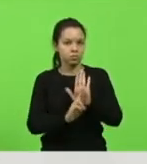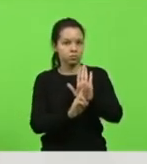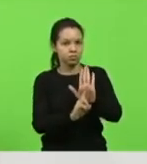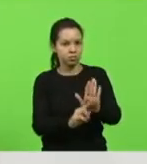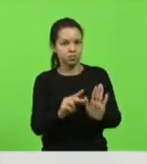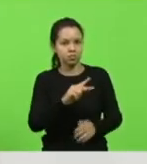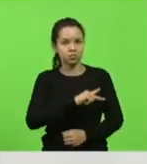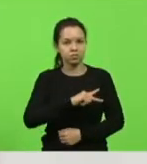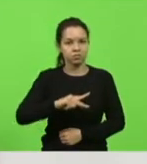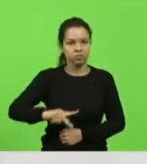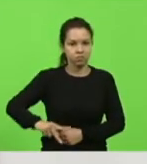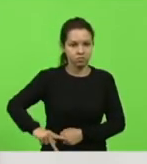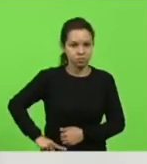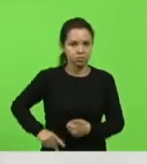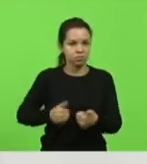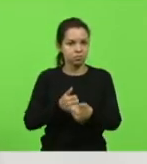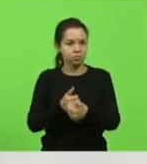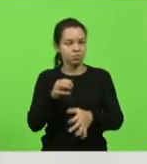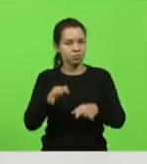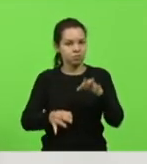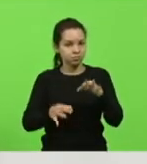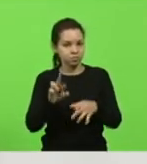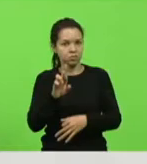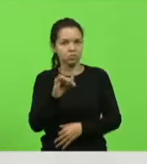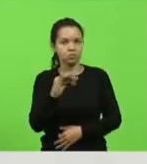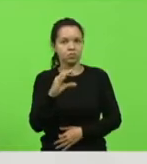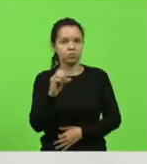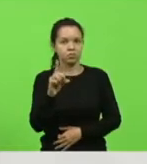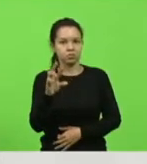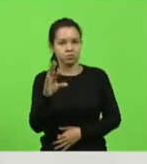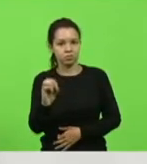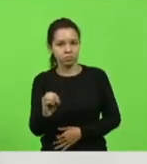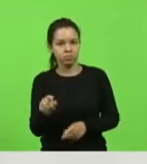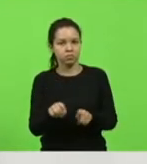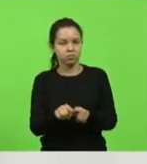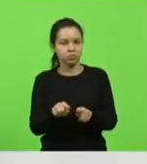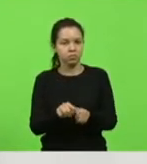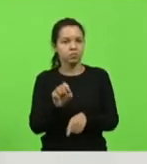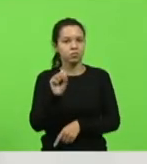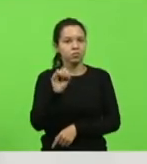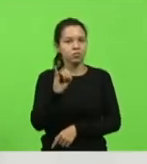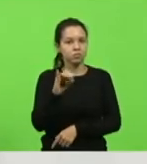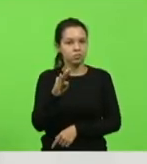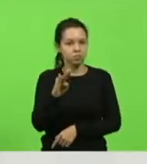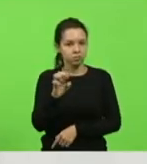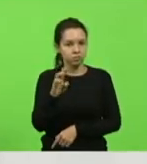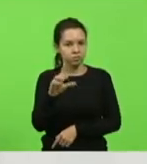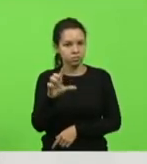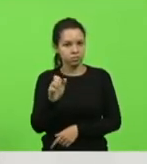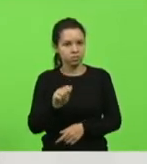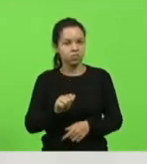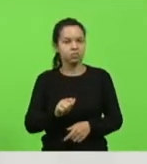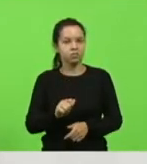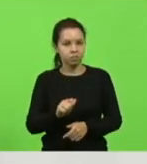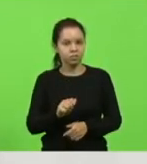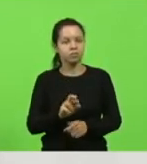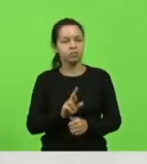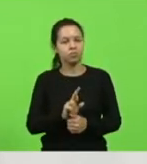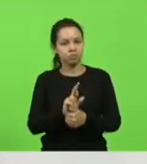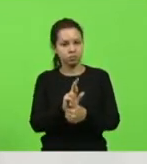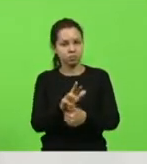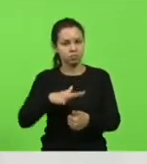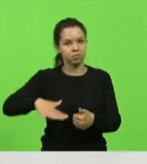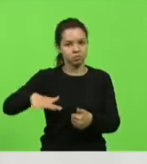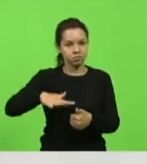presidente do nosso Tribunal de Justiça Desembargador Ricardo Reis né em Doutora Cibele Farias eminente procurador-geral do Ministério Público